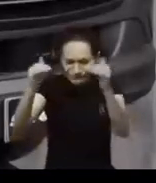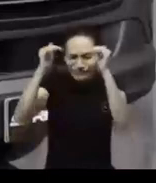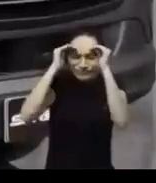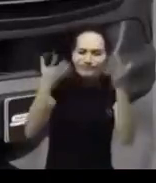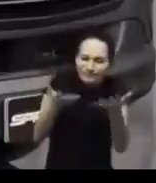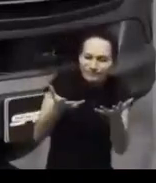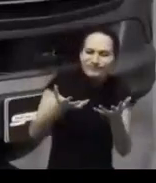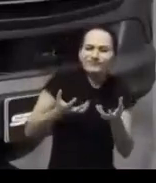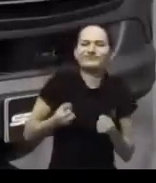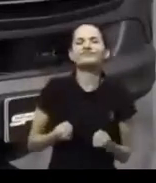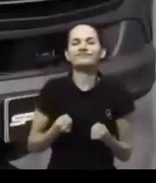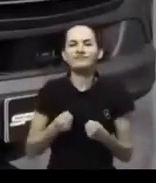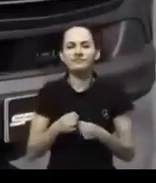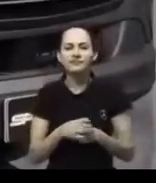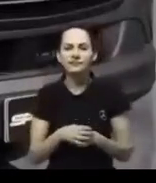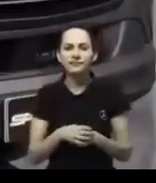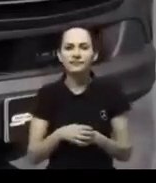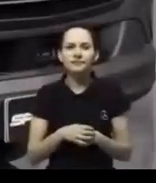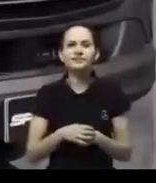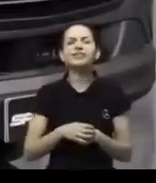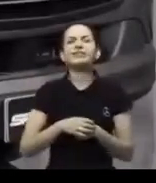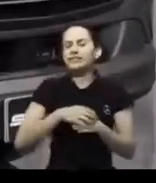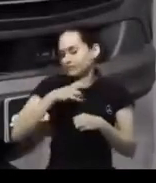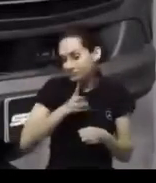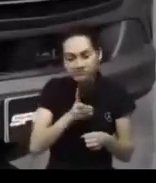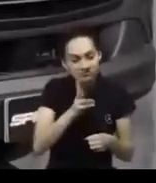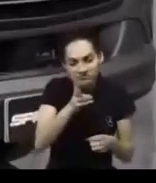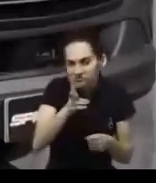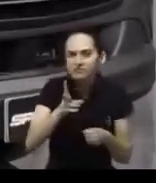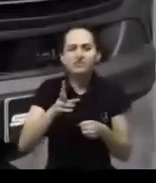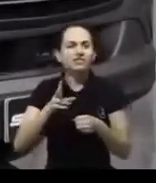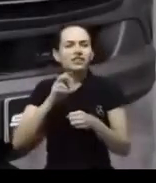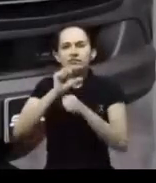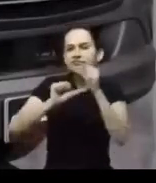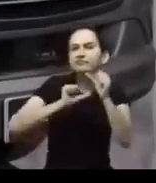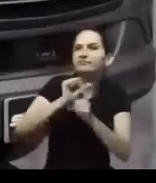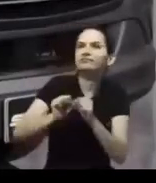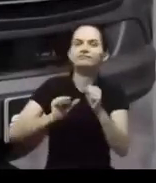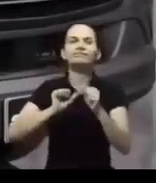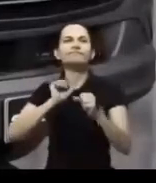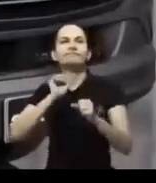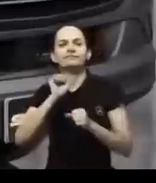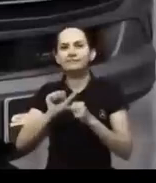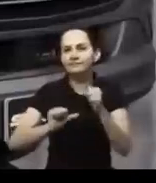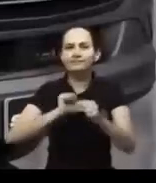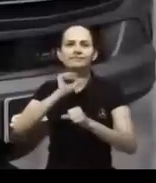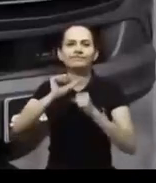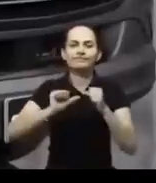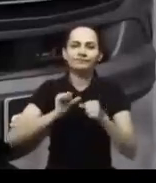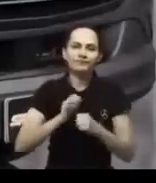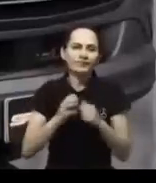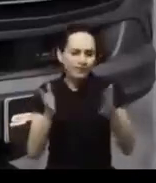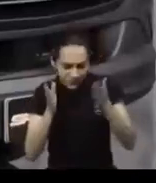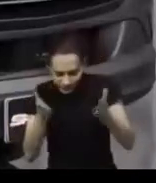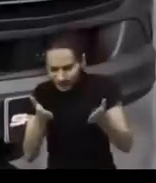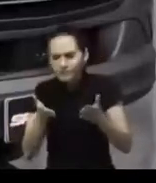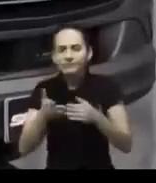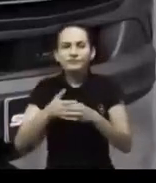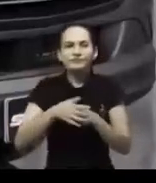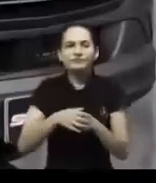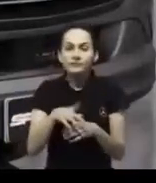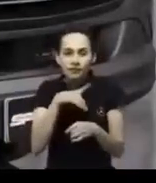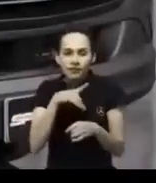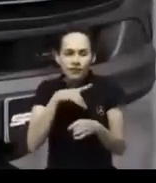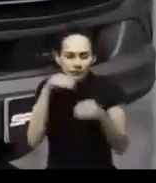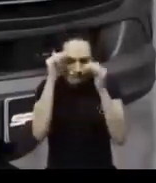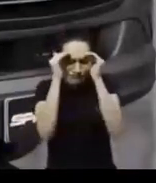acolhida e eu pude seguir a jornada, eu pude dar a volta por cima, eu pude respirar e hoje eu tenho